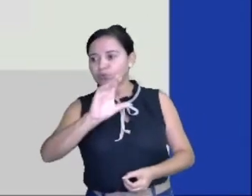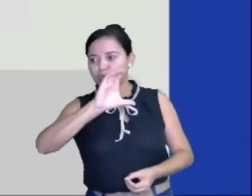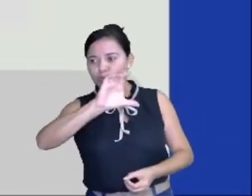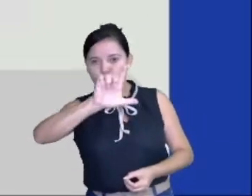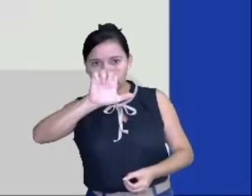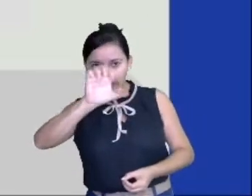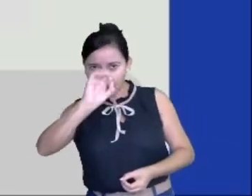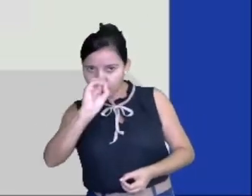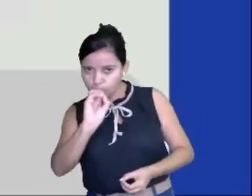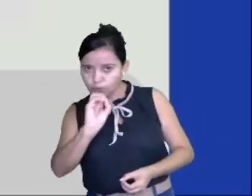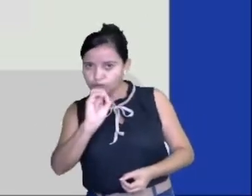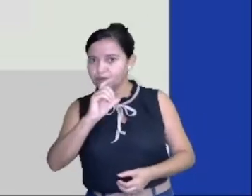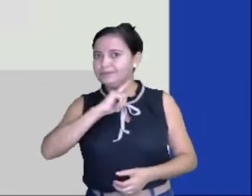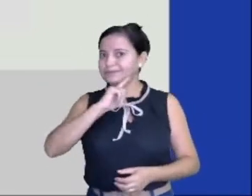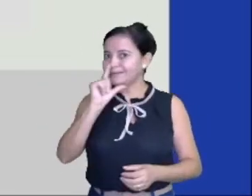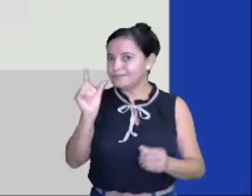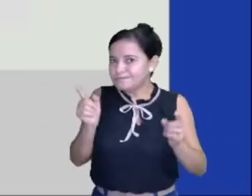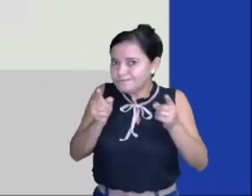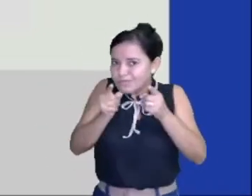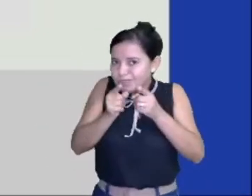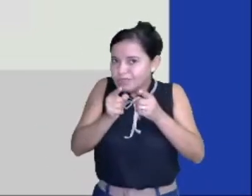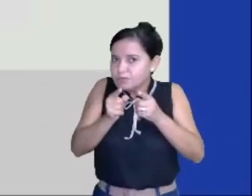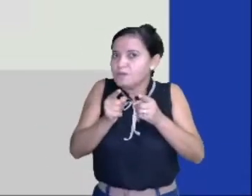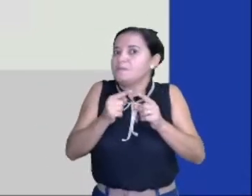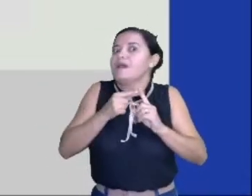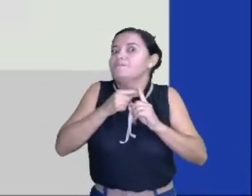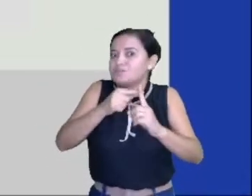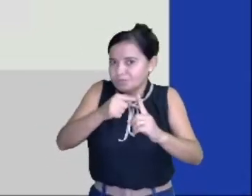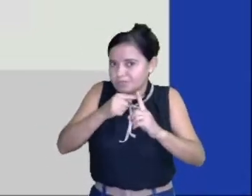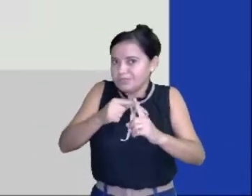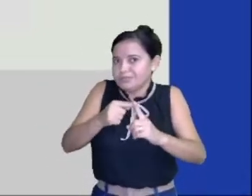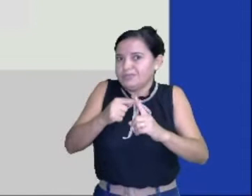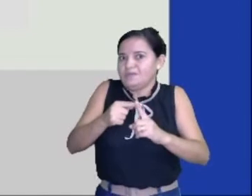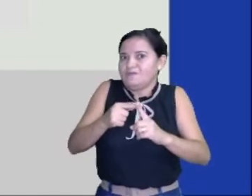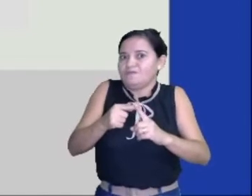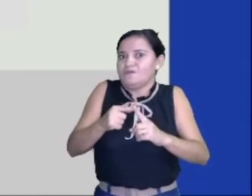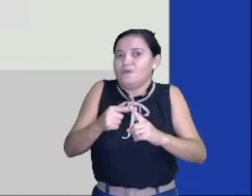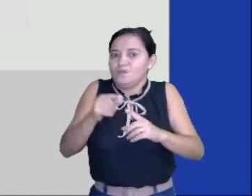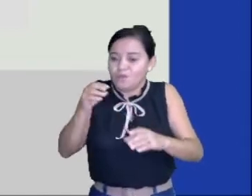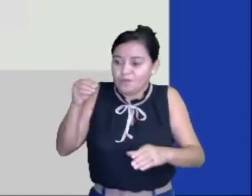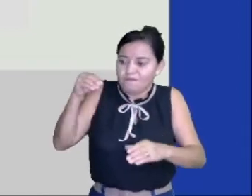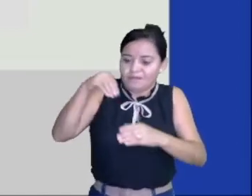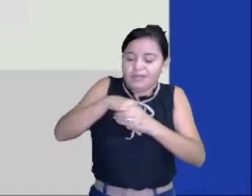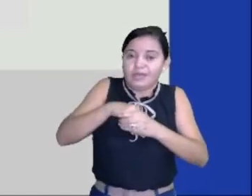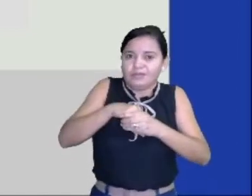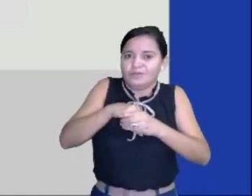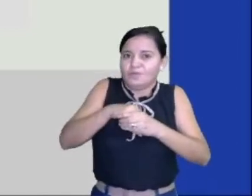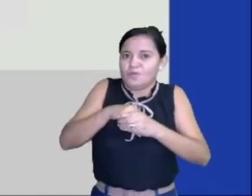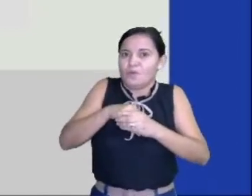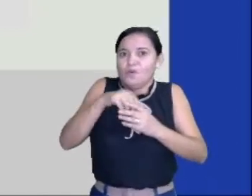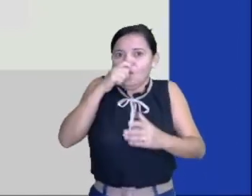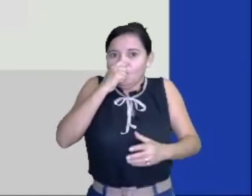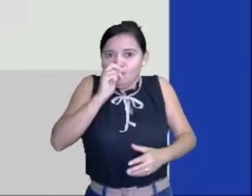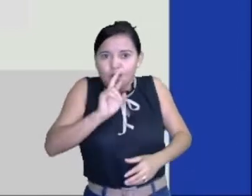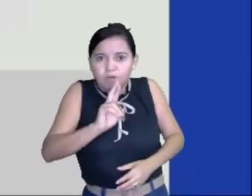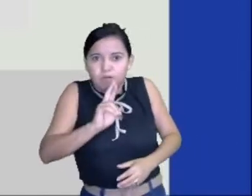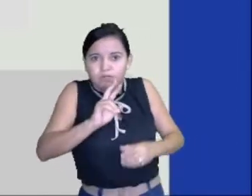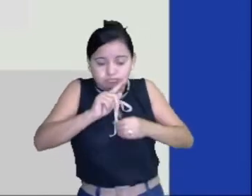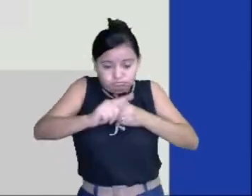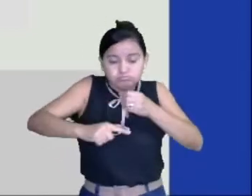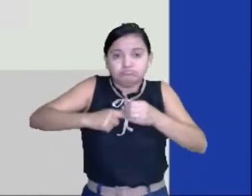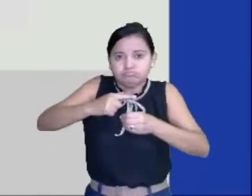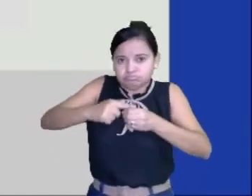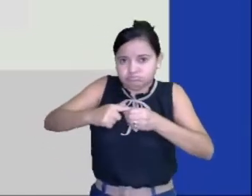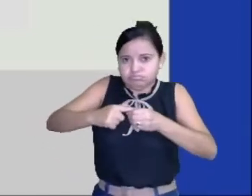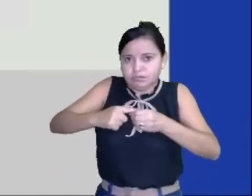carga positiva, onde se encontram quase toda a massa do átomo. Então, a massa relativa do átomo se encontra aí no